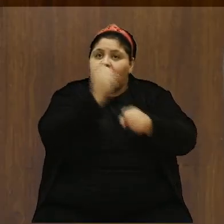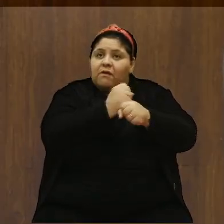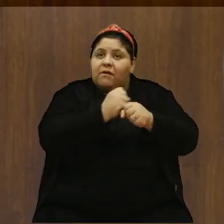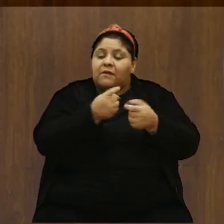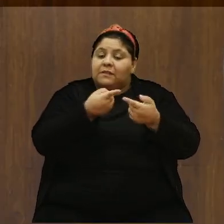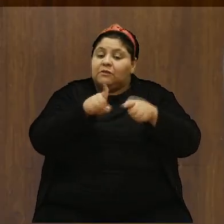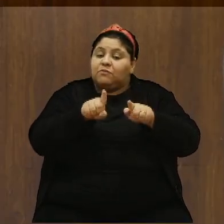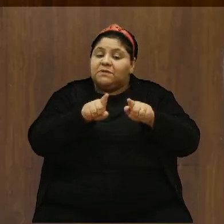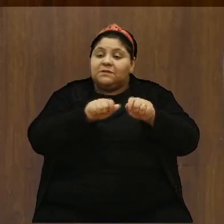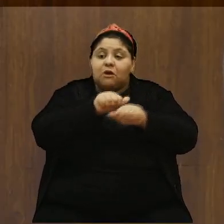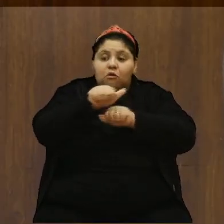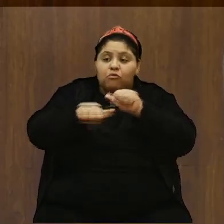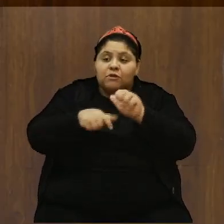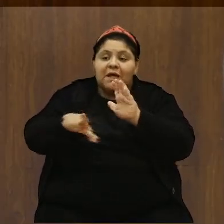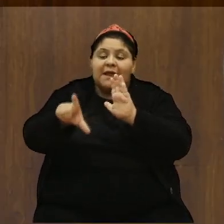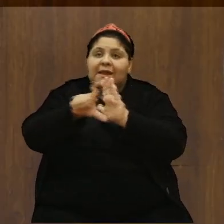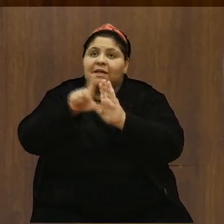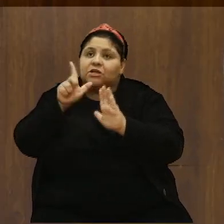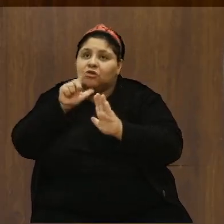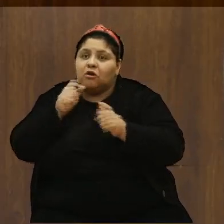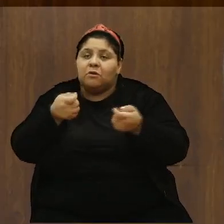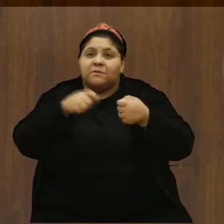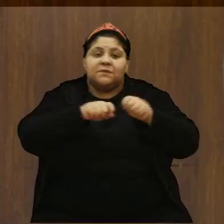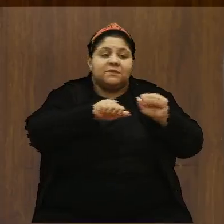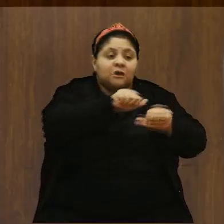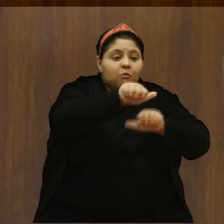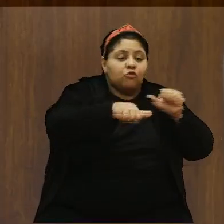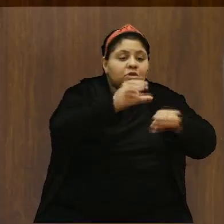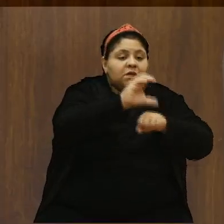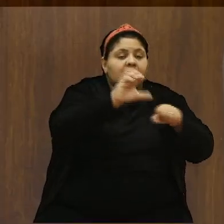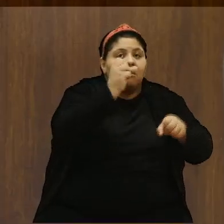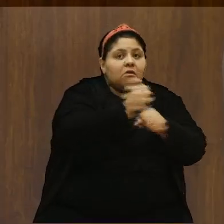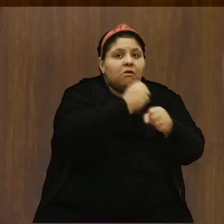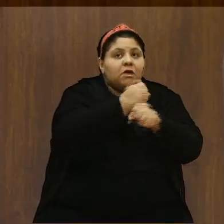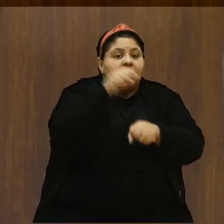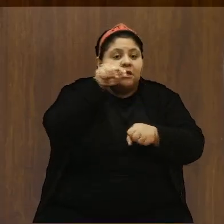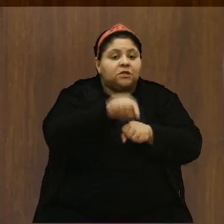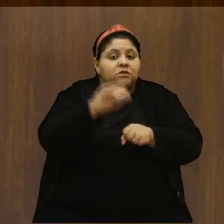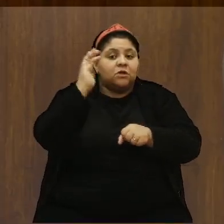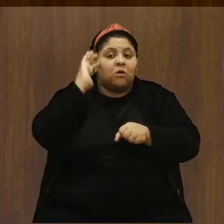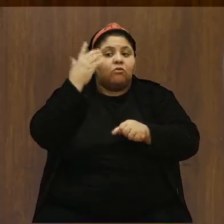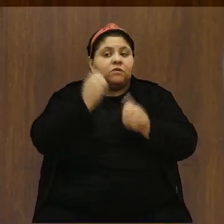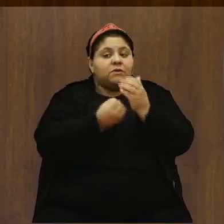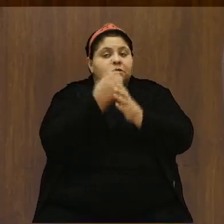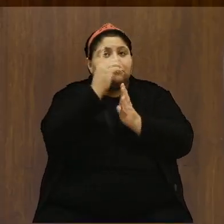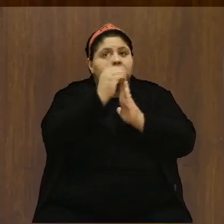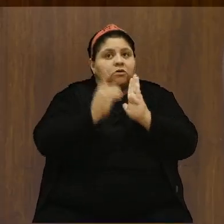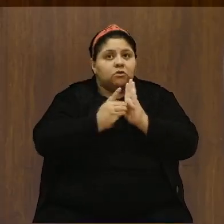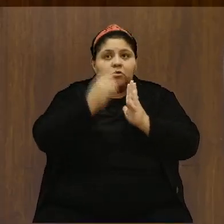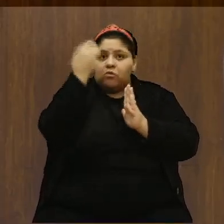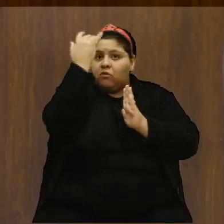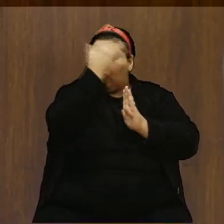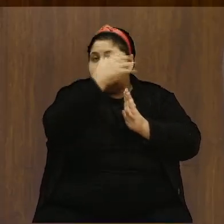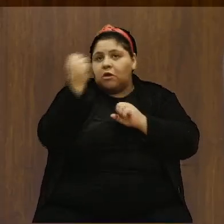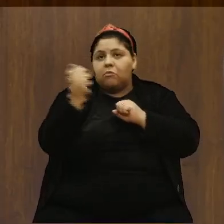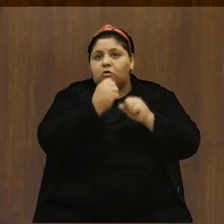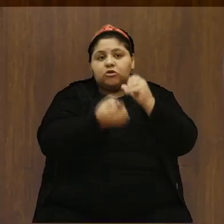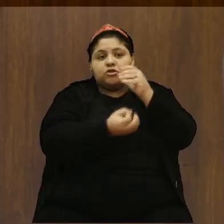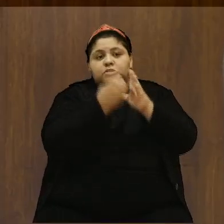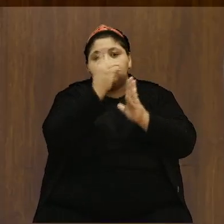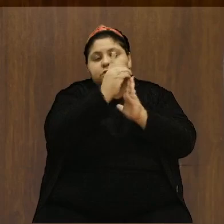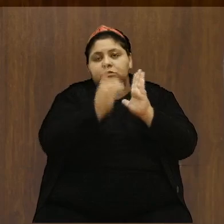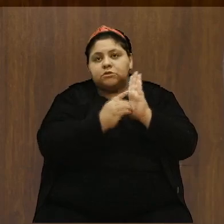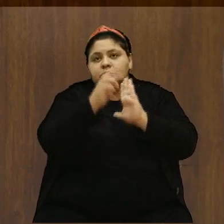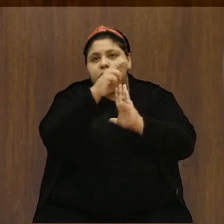a gente tem que alterar o Código de Obras, e a regulamentação se dá por decreto. O Ediló pode simplesmente editar um decreto que